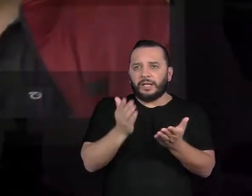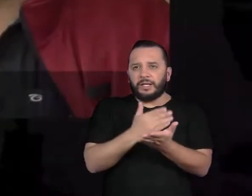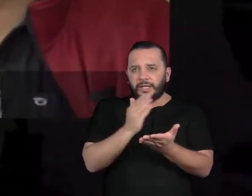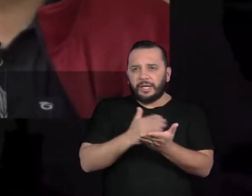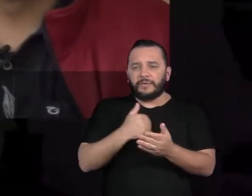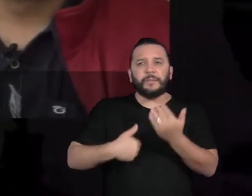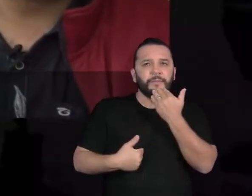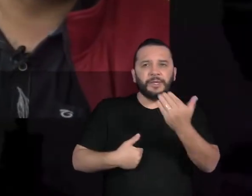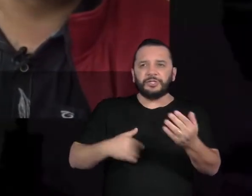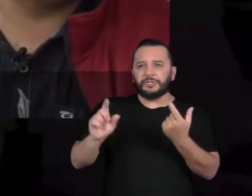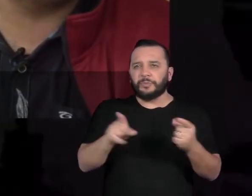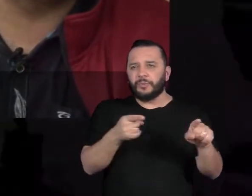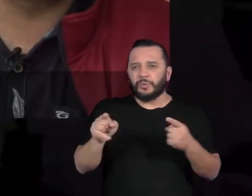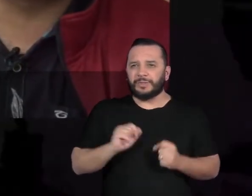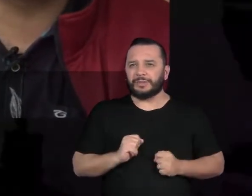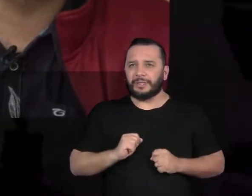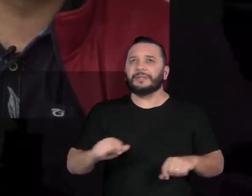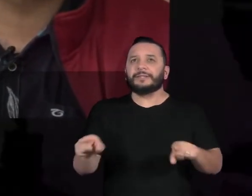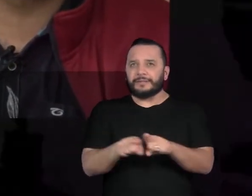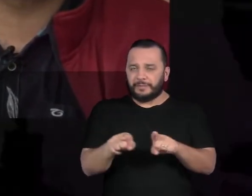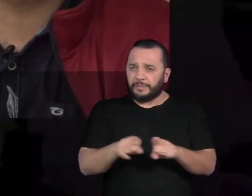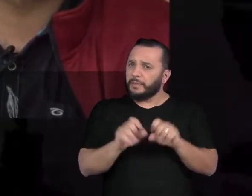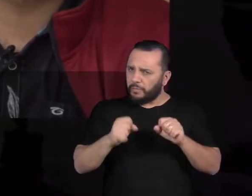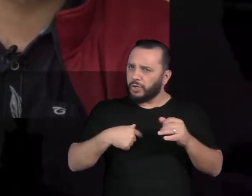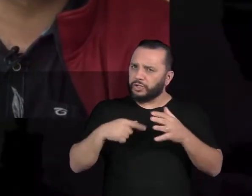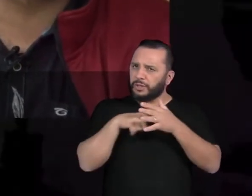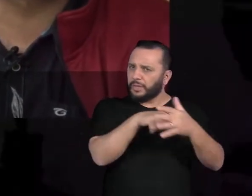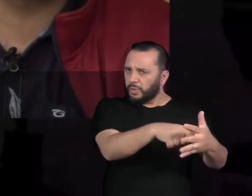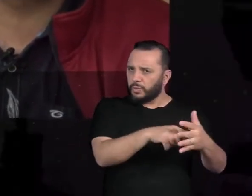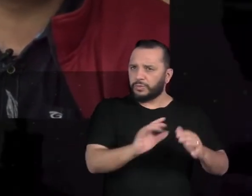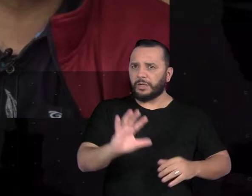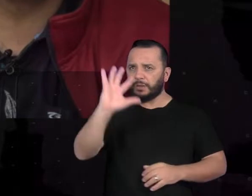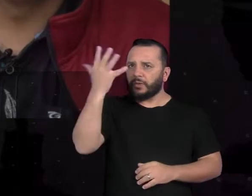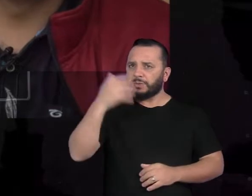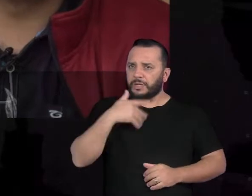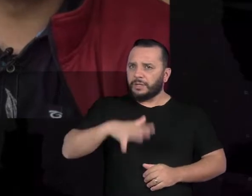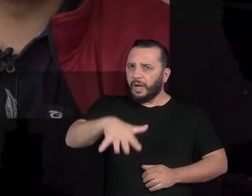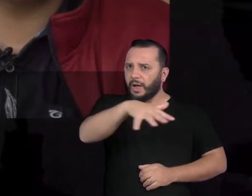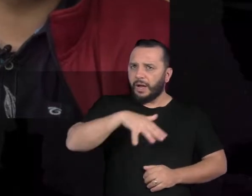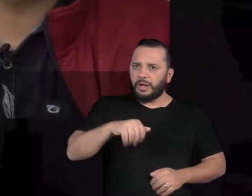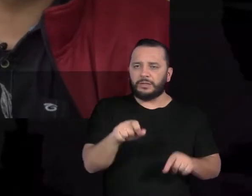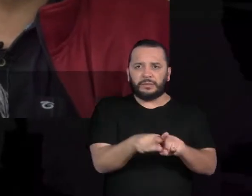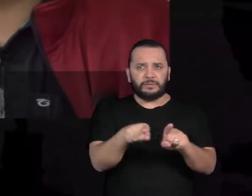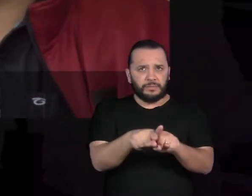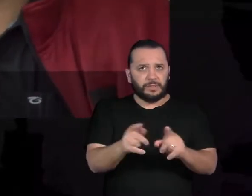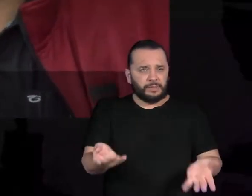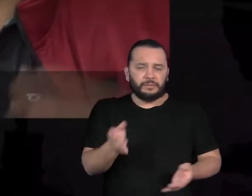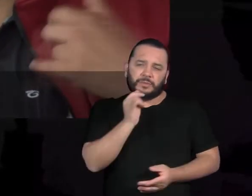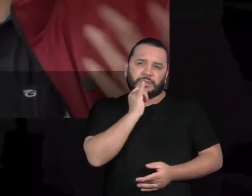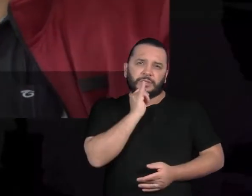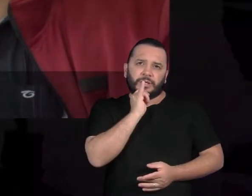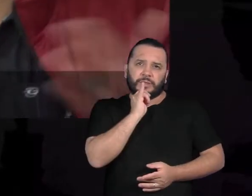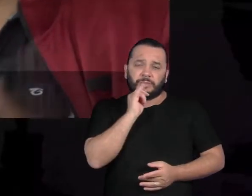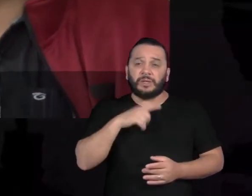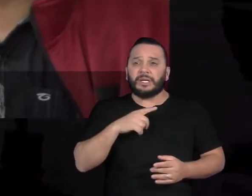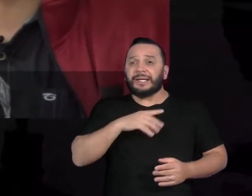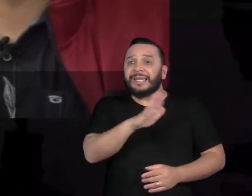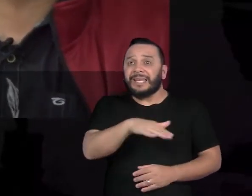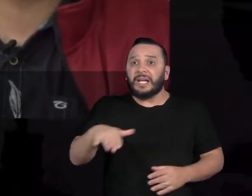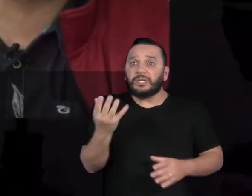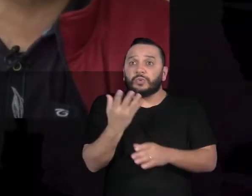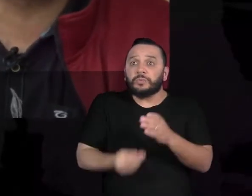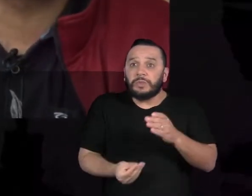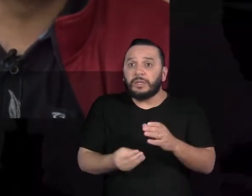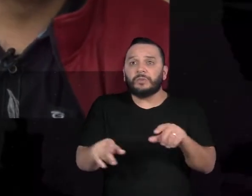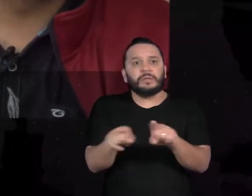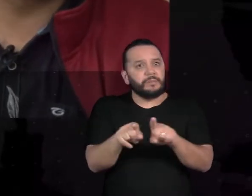uma música e pode também às vezes fazer denúncia em relação ao que está acontecendo no nosso território, né? Então, desde às vezes crianças desaparecidas, documentos que as